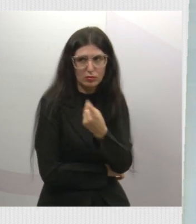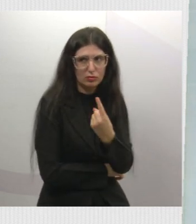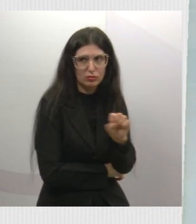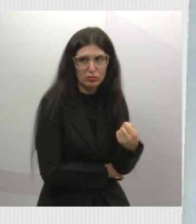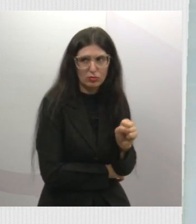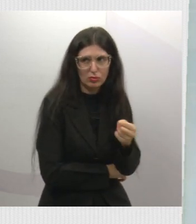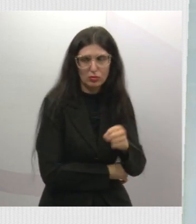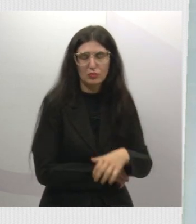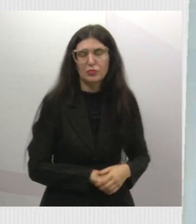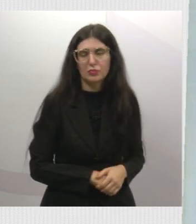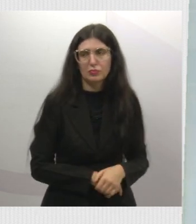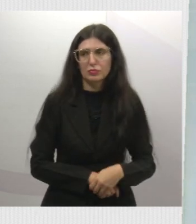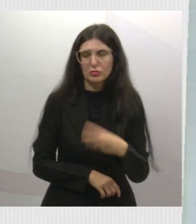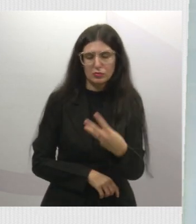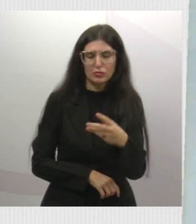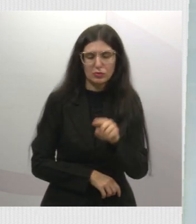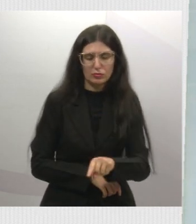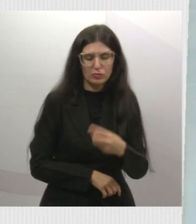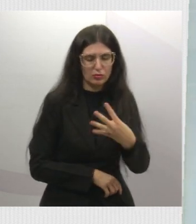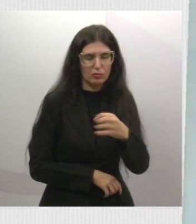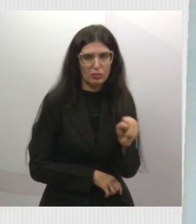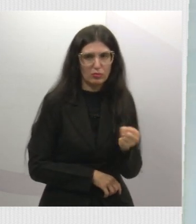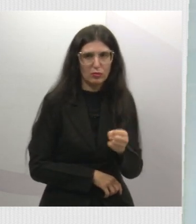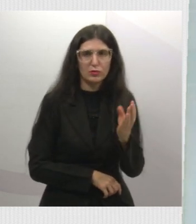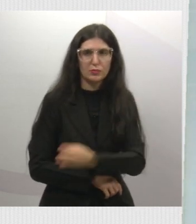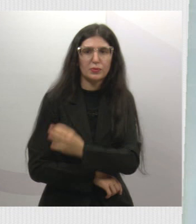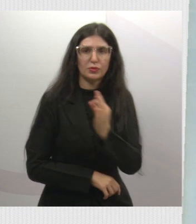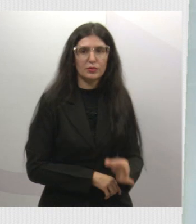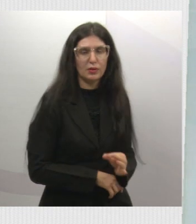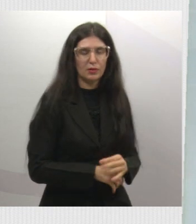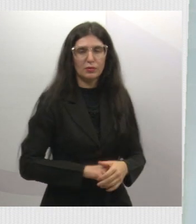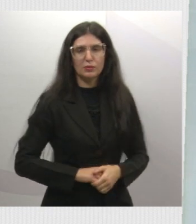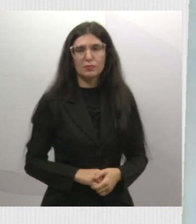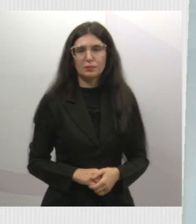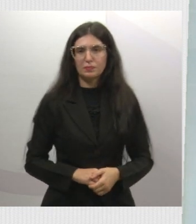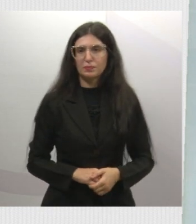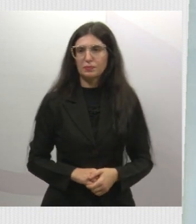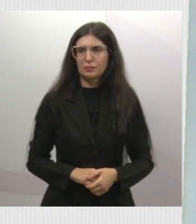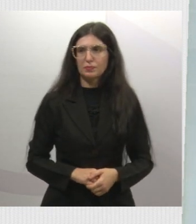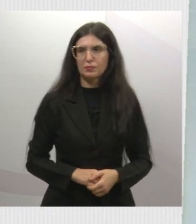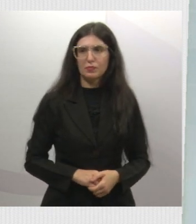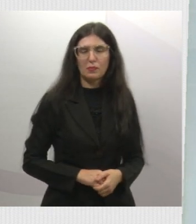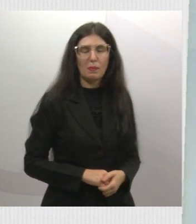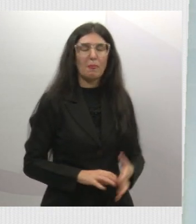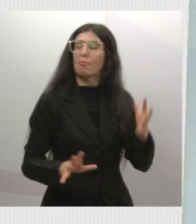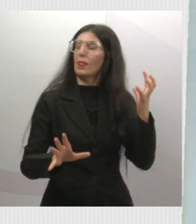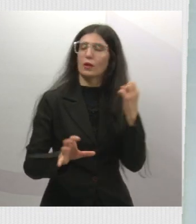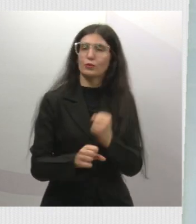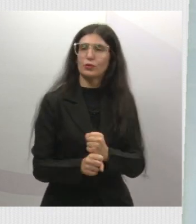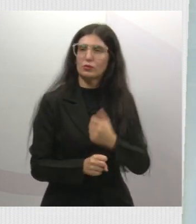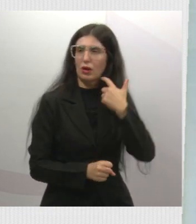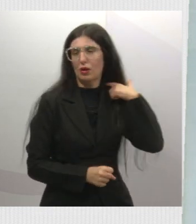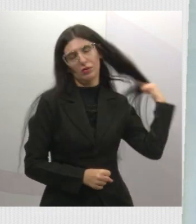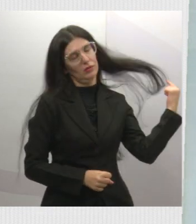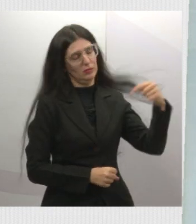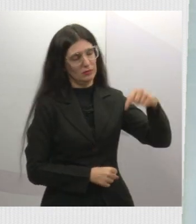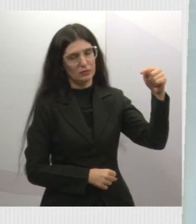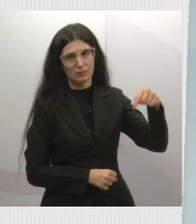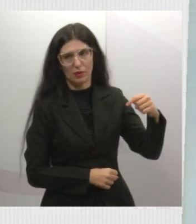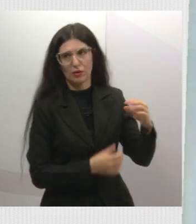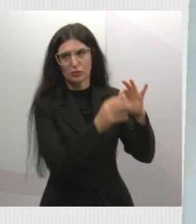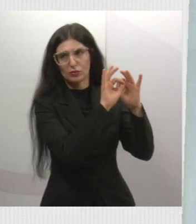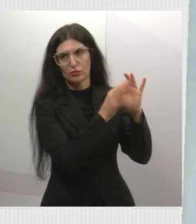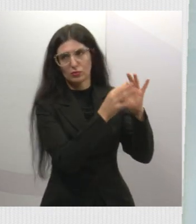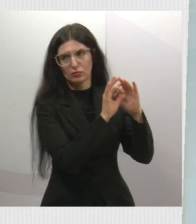7.818.000, chegando a 3,48%. Desse montante, aqui embaixo, colocamos em mais